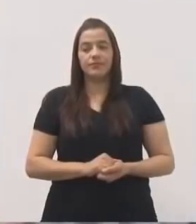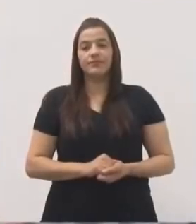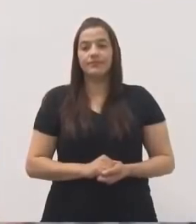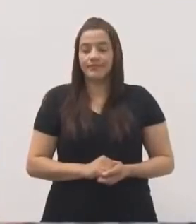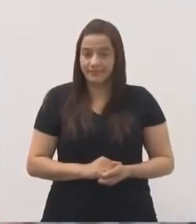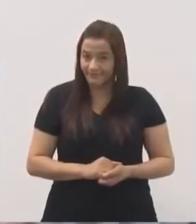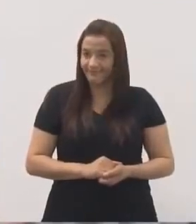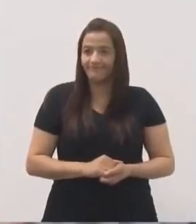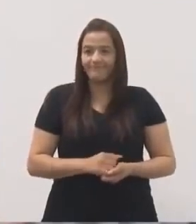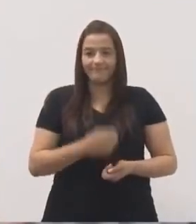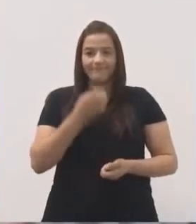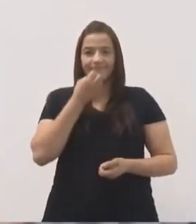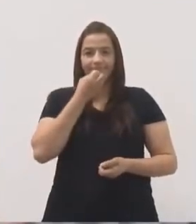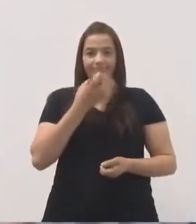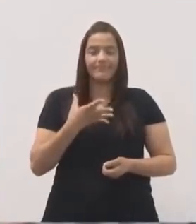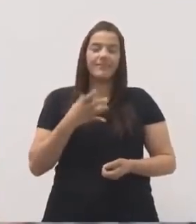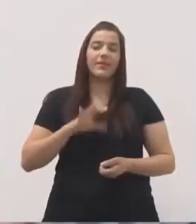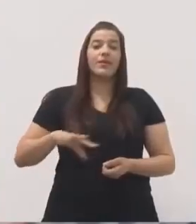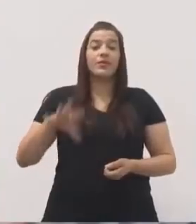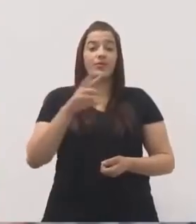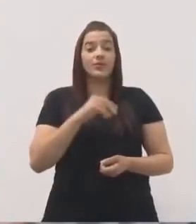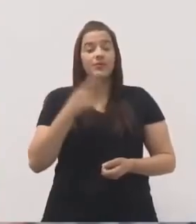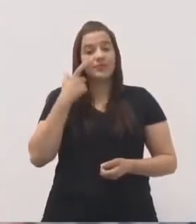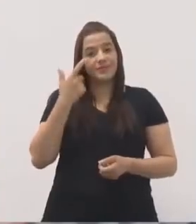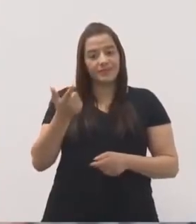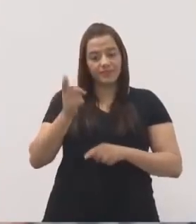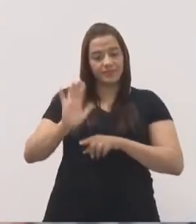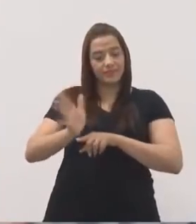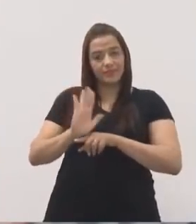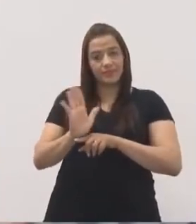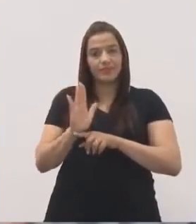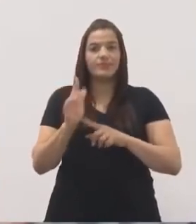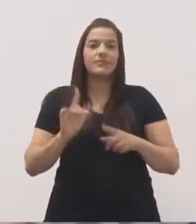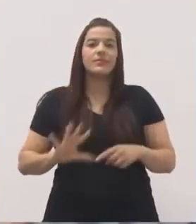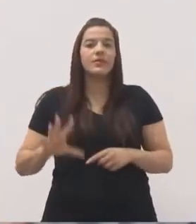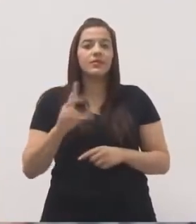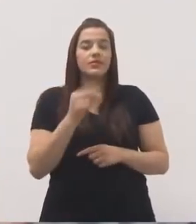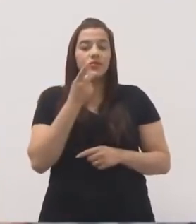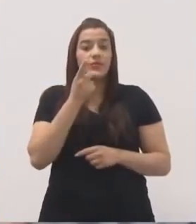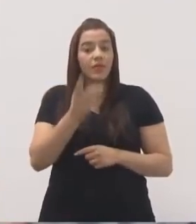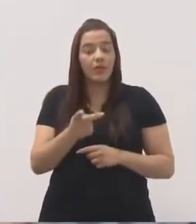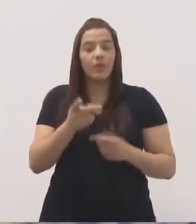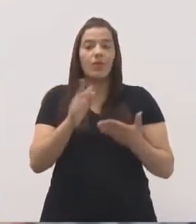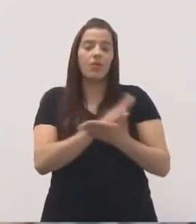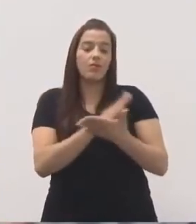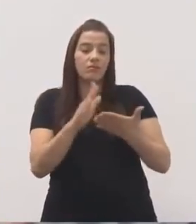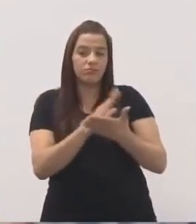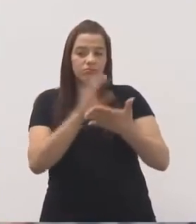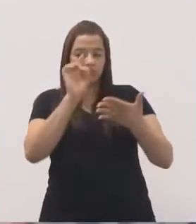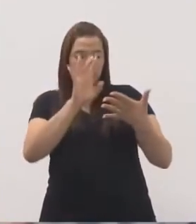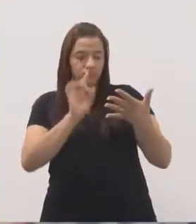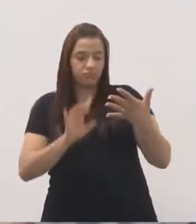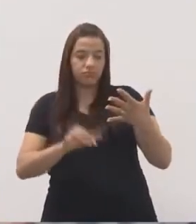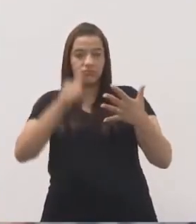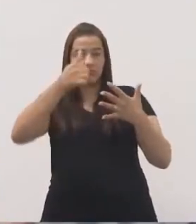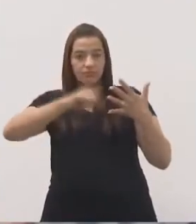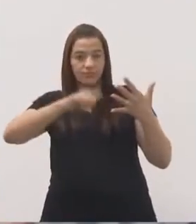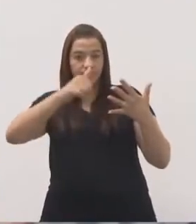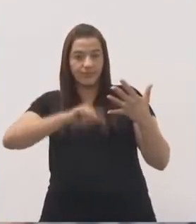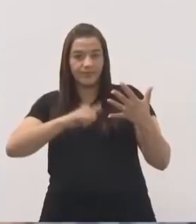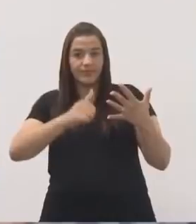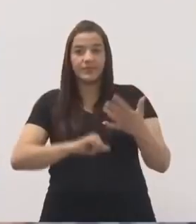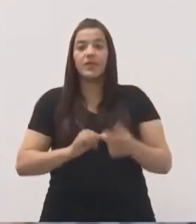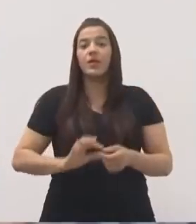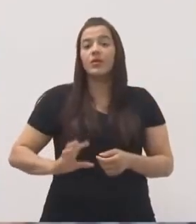Bom, pessoal, então no vídeo a gente falou um pouquinho em relação aos critérios desse sistema de avaliação, né?